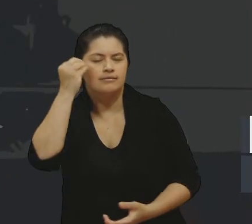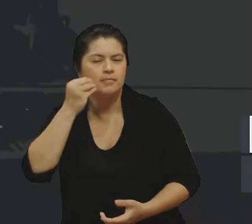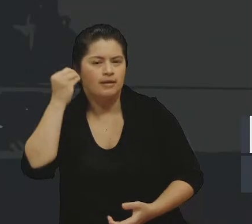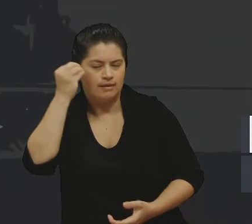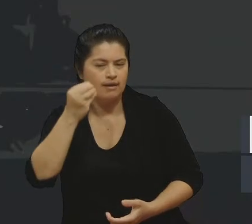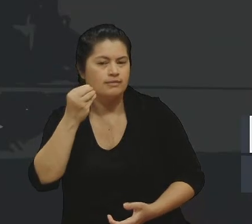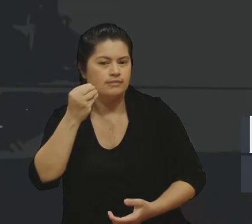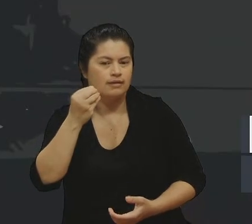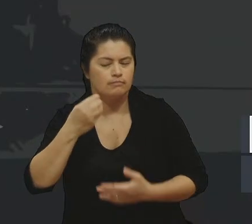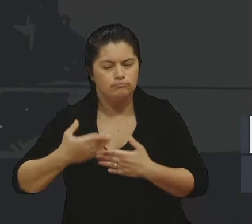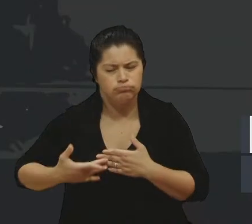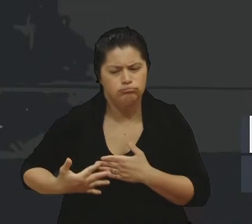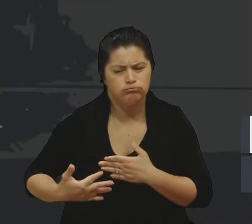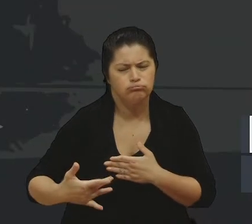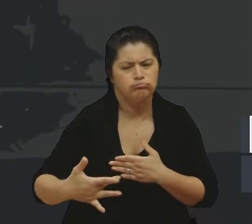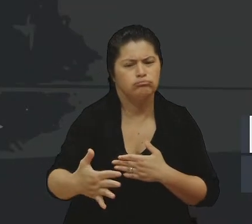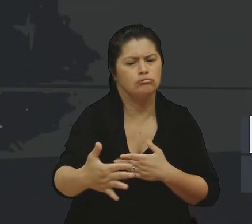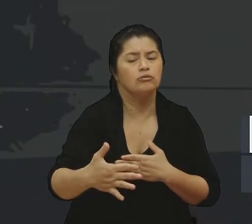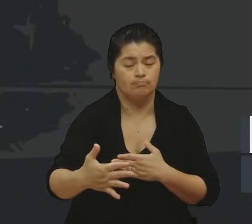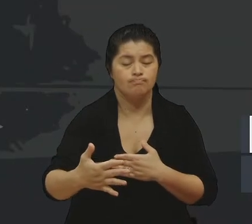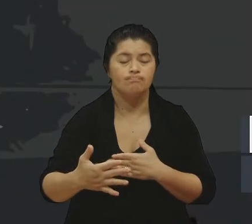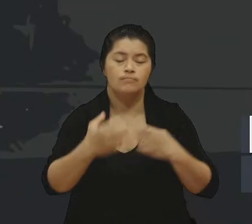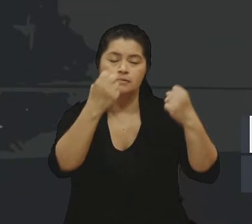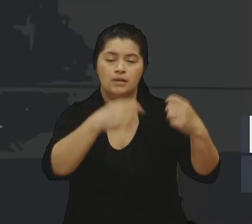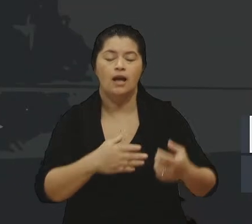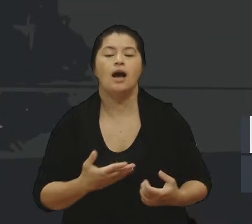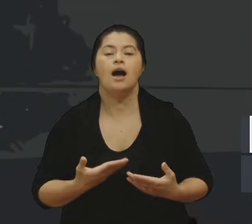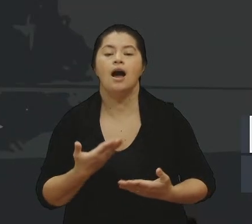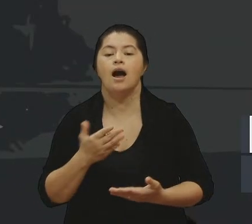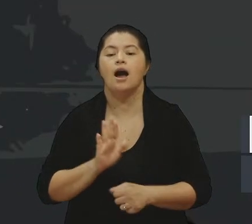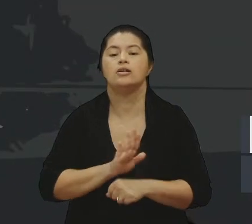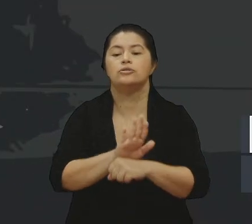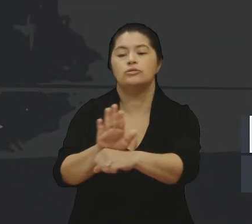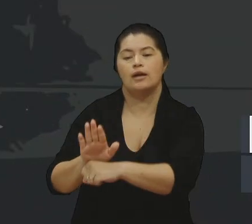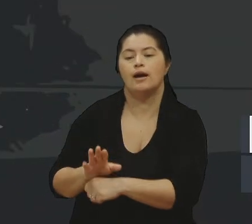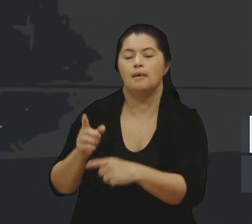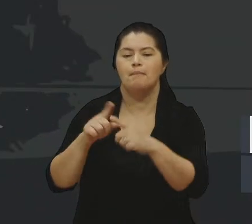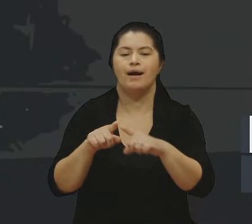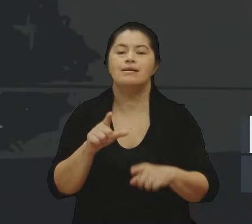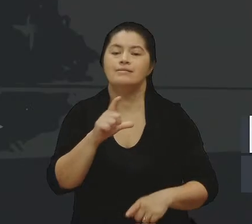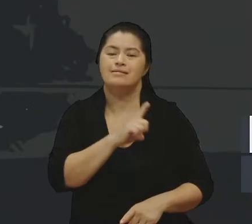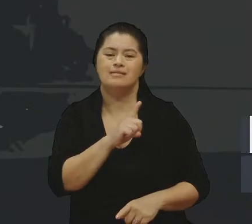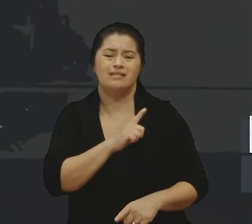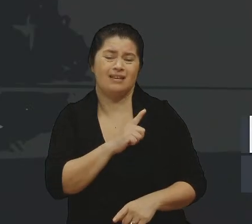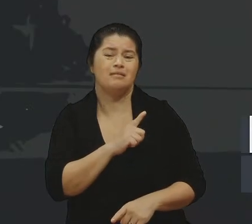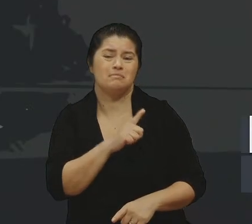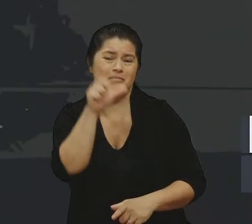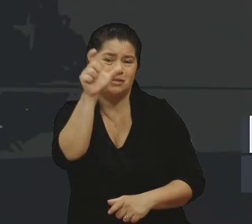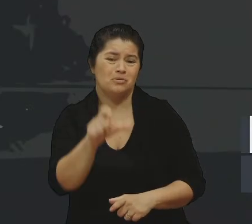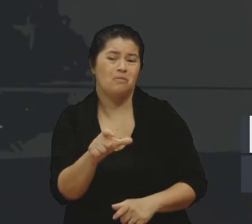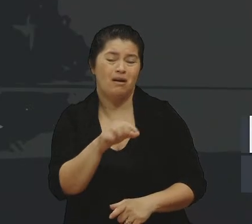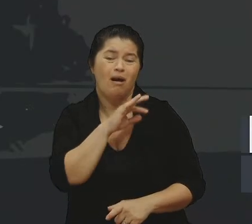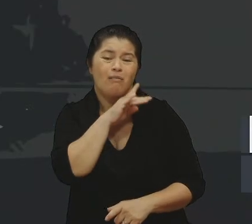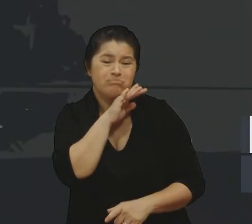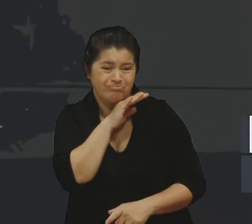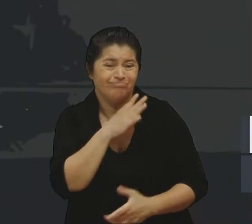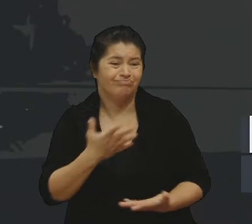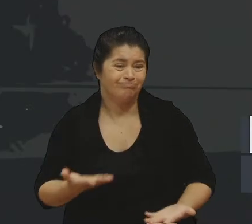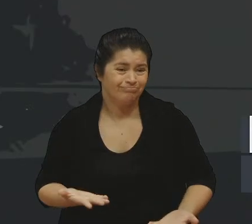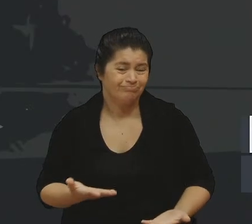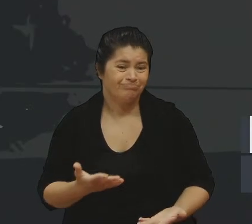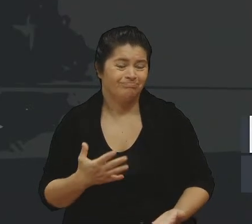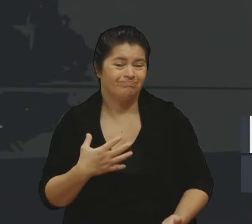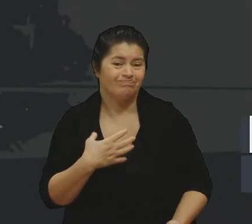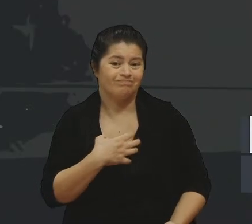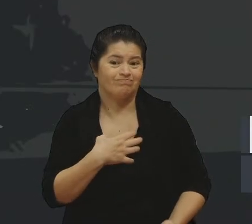sua trajetória vai te dar alguma vantagem. Mas a maioria das pessoas é bem intencionada. Então, naquela época eu deveria ter feito isso, deveria ter sentado com